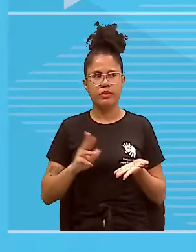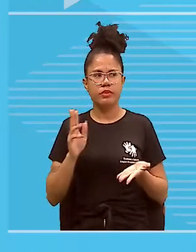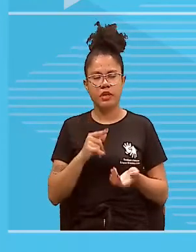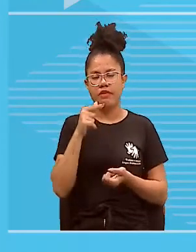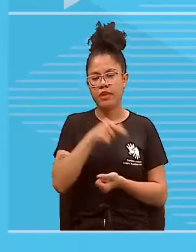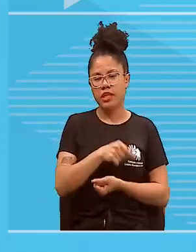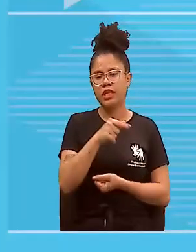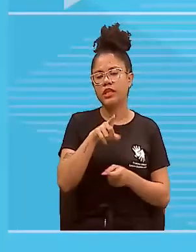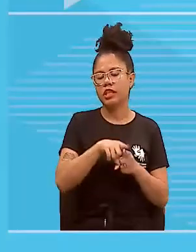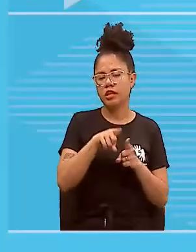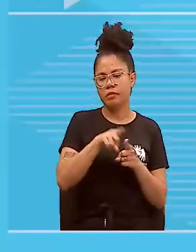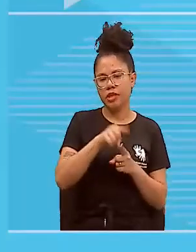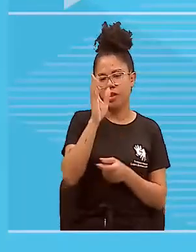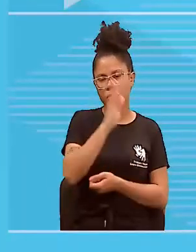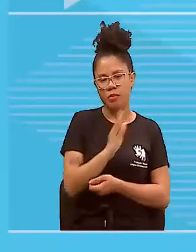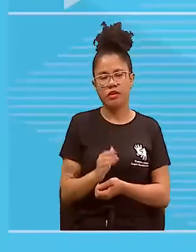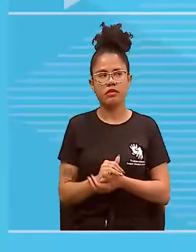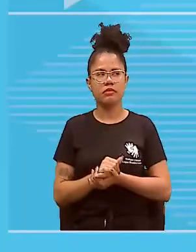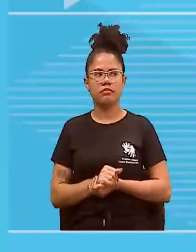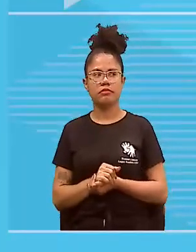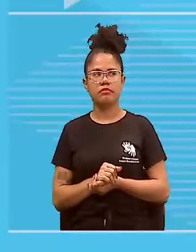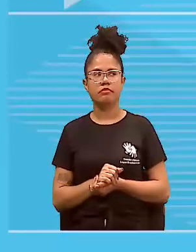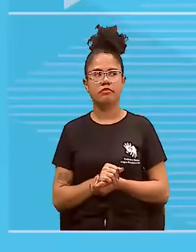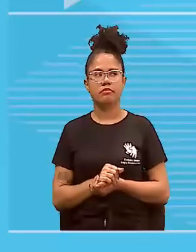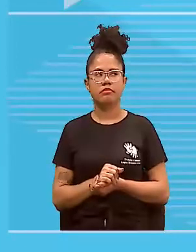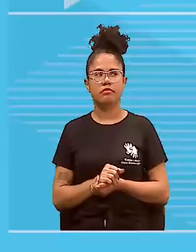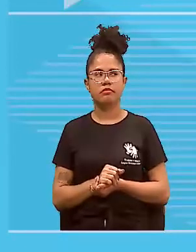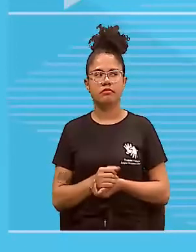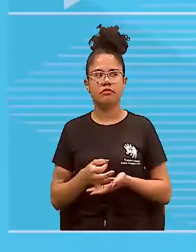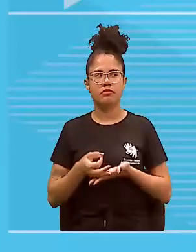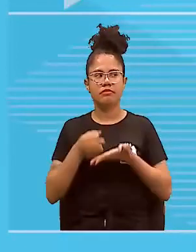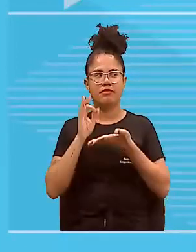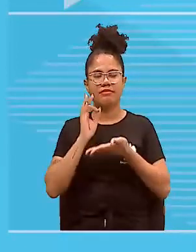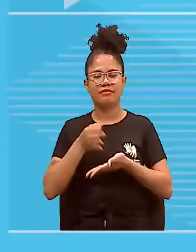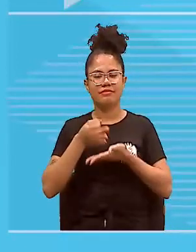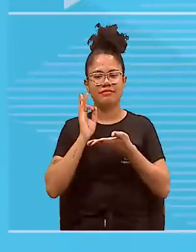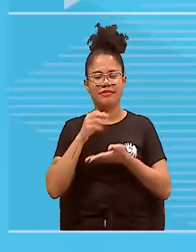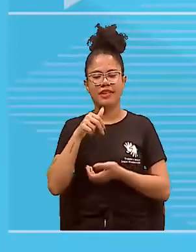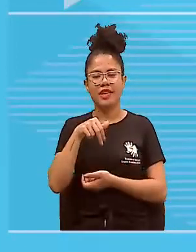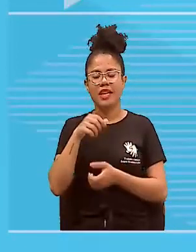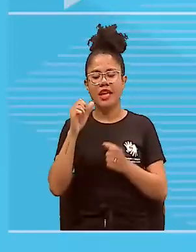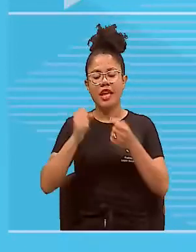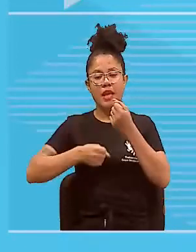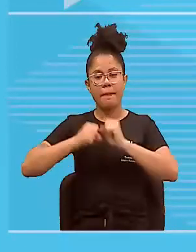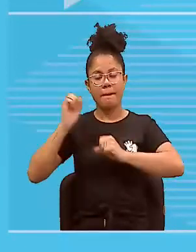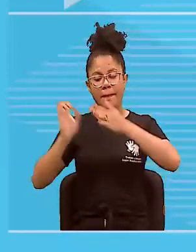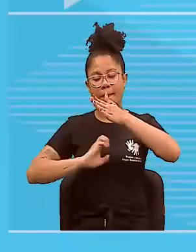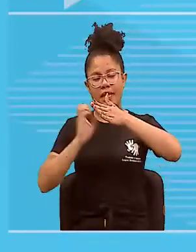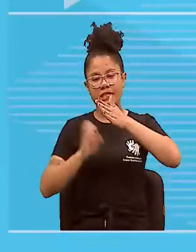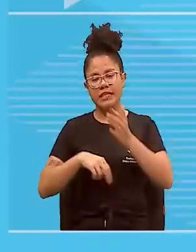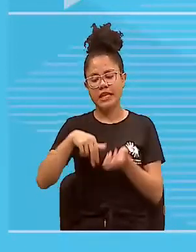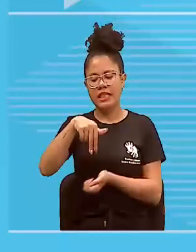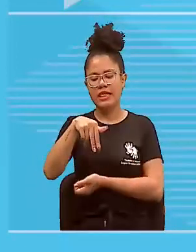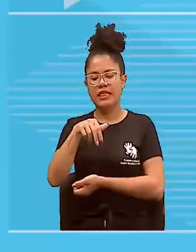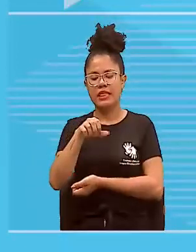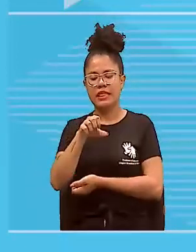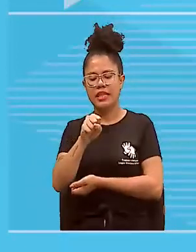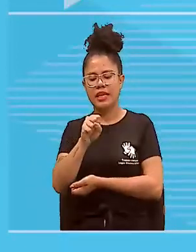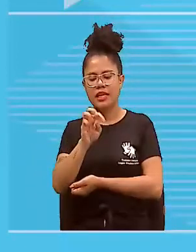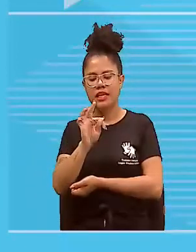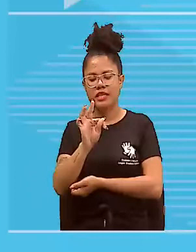Tupiniquim Olha aí o Nescafé a Nestlé tava chegando também ao Brasil